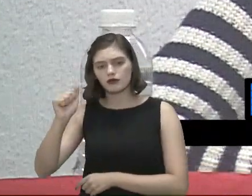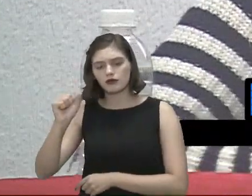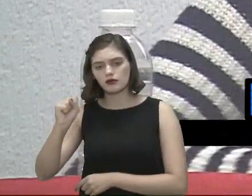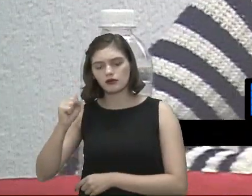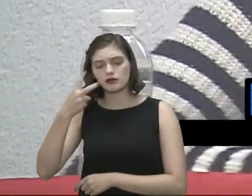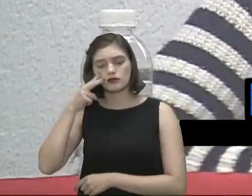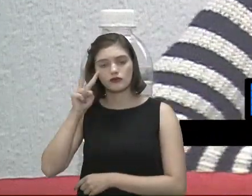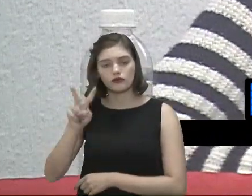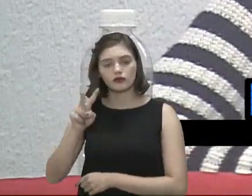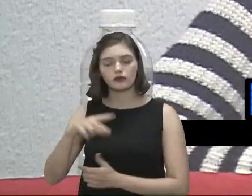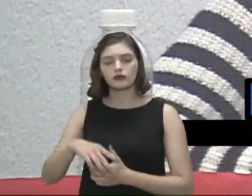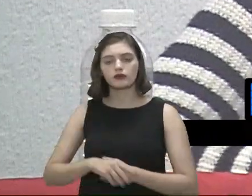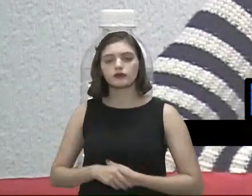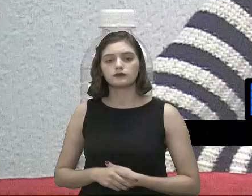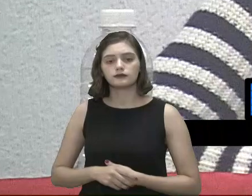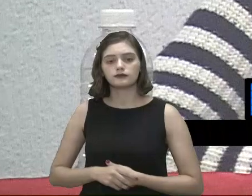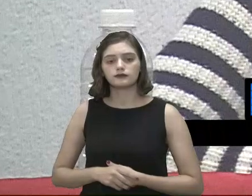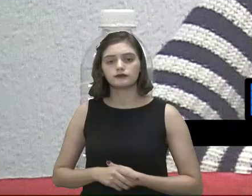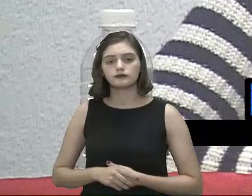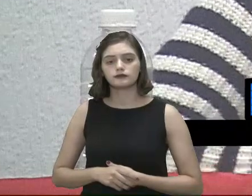vejo, a partir do que eu ouvi,